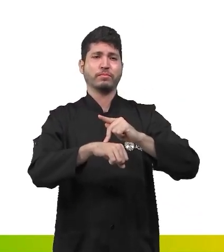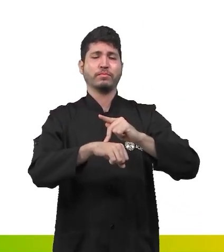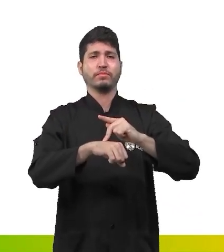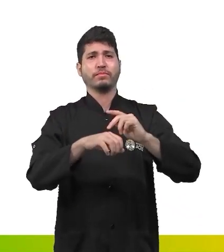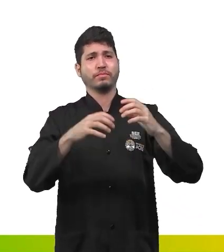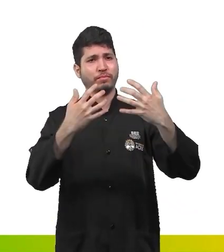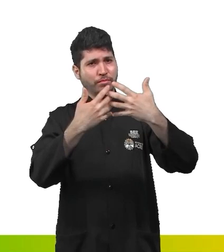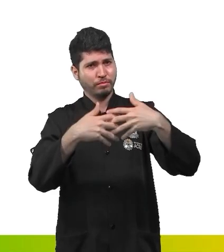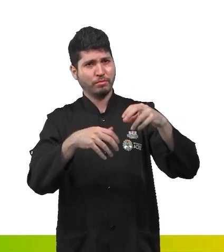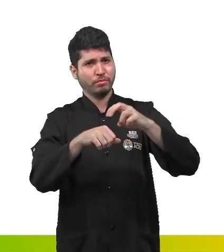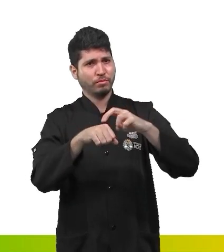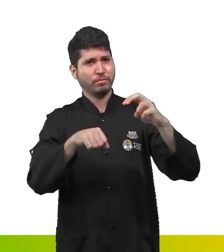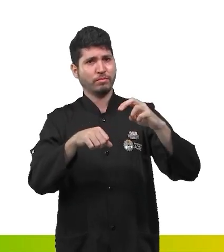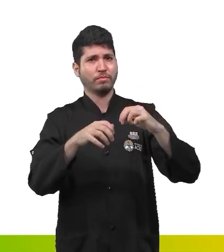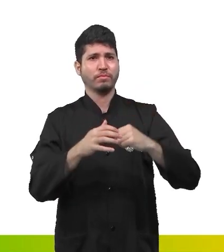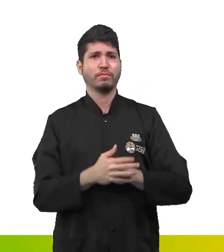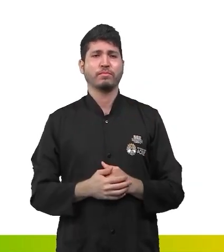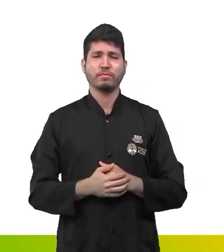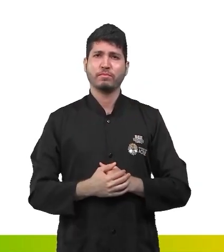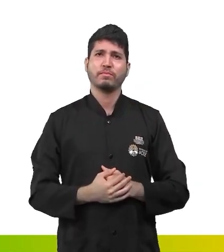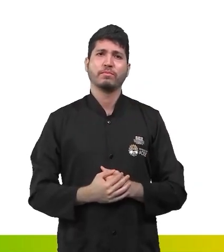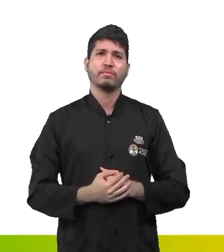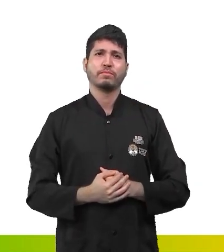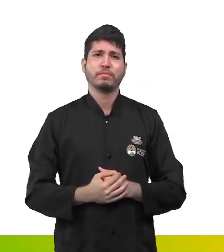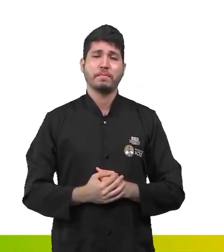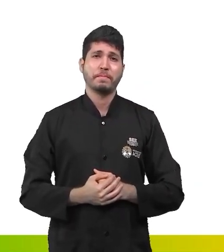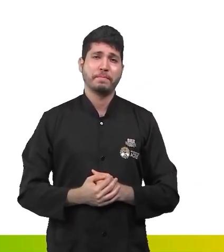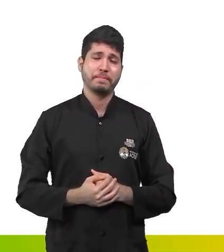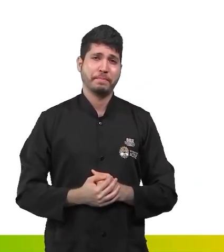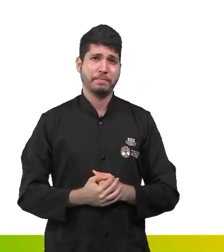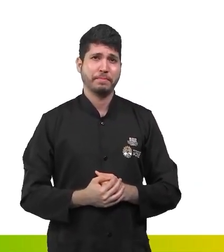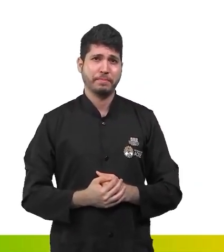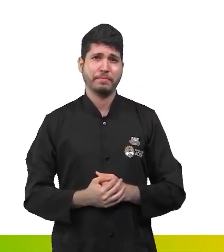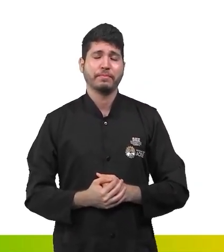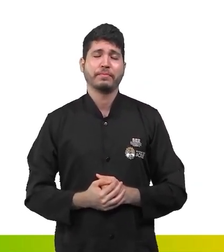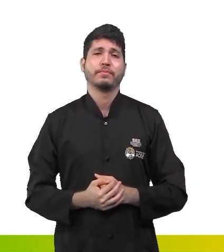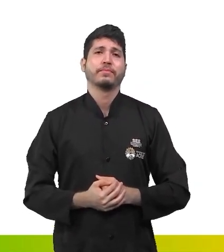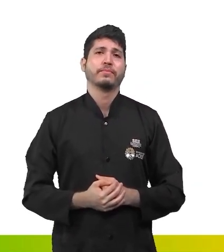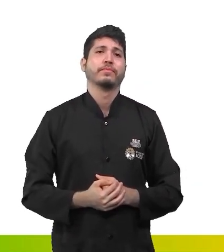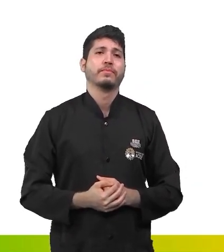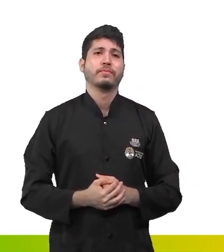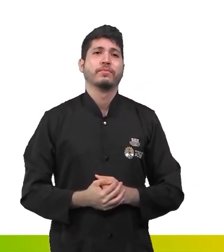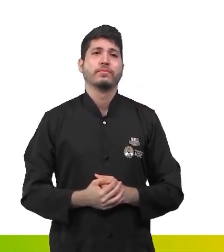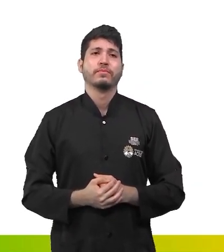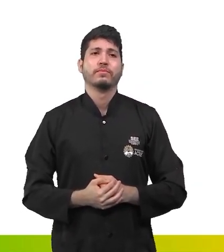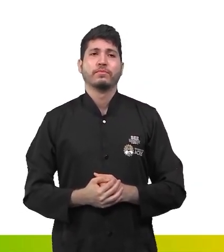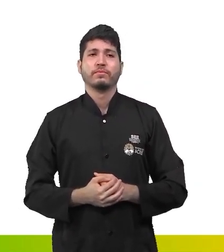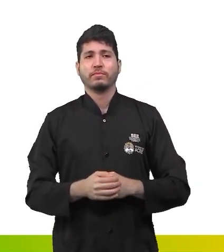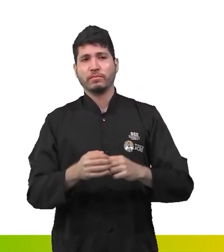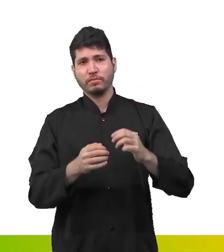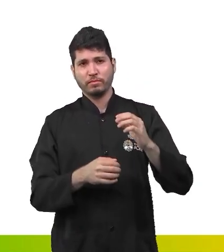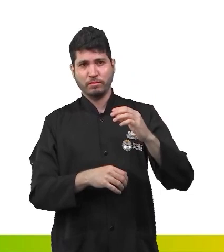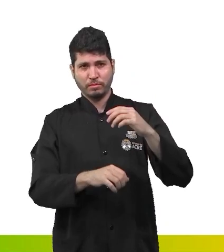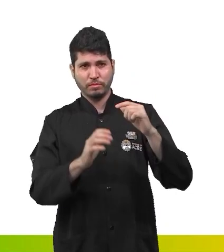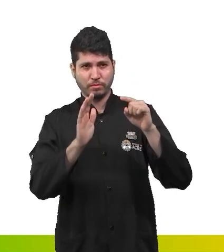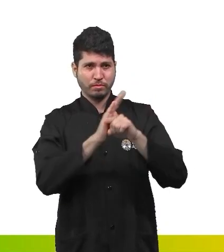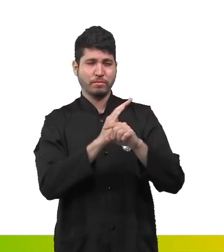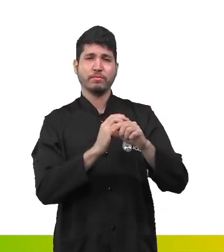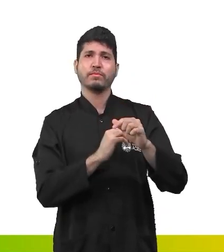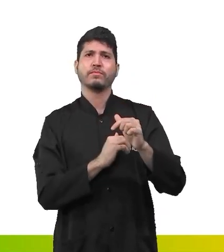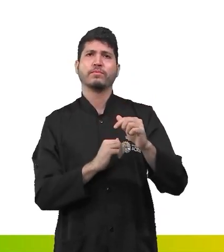culturas europeias. Tranquilo? Vamos avançar para mais uma. Vamos lá. A cultura é um conjunto de